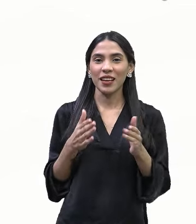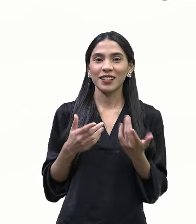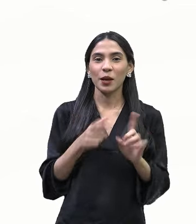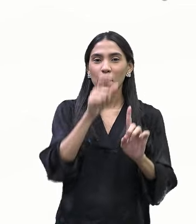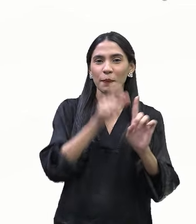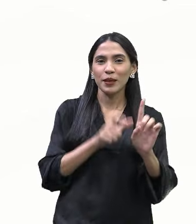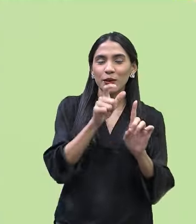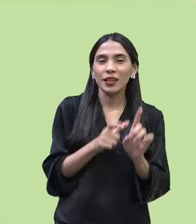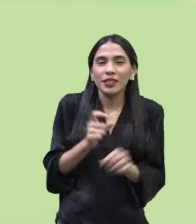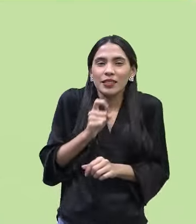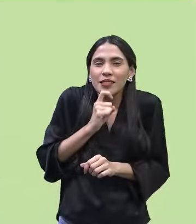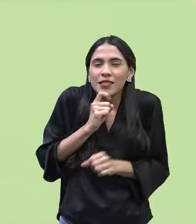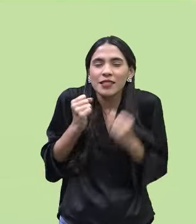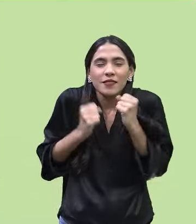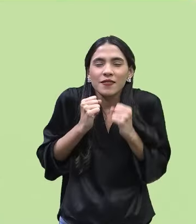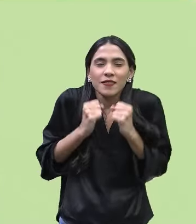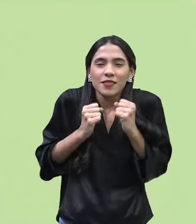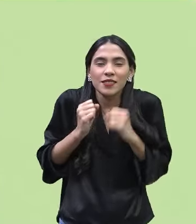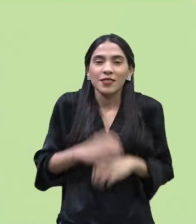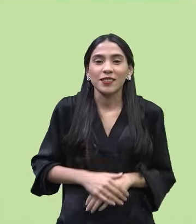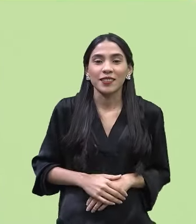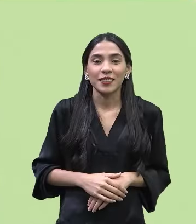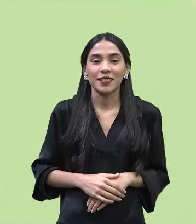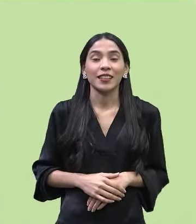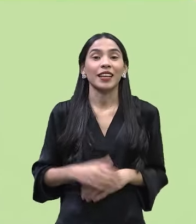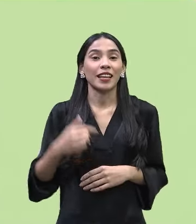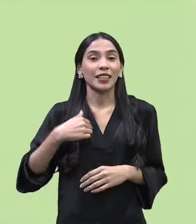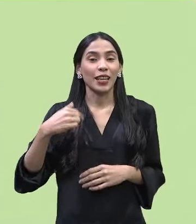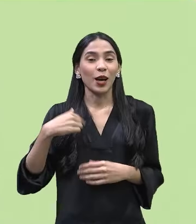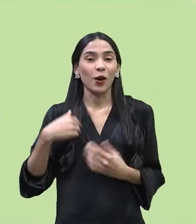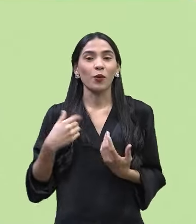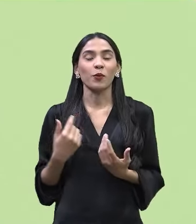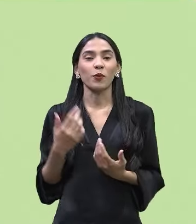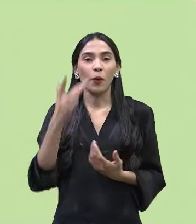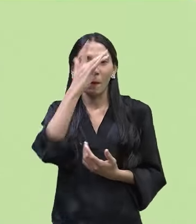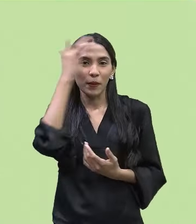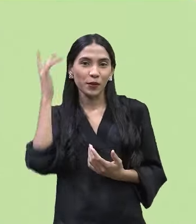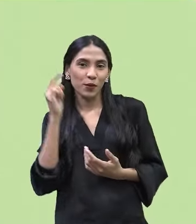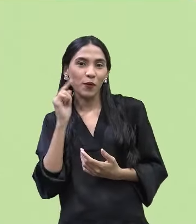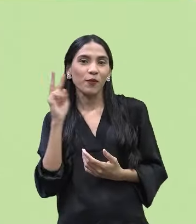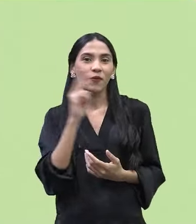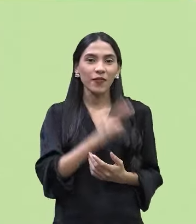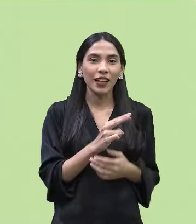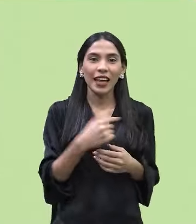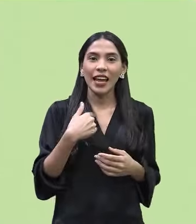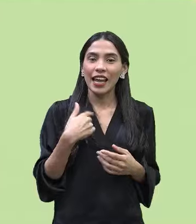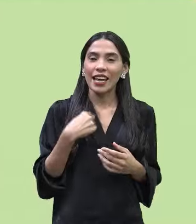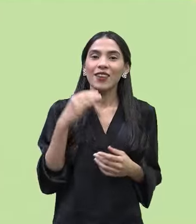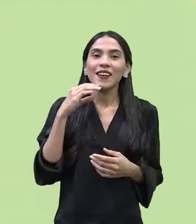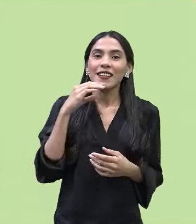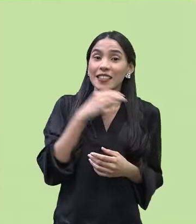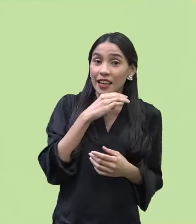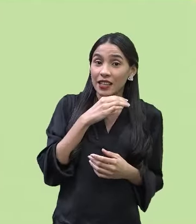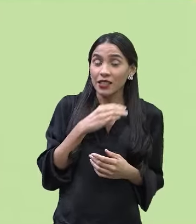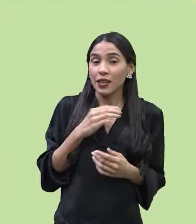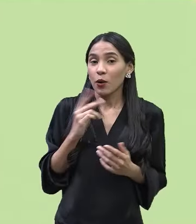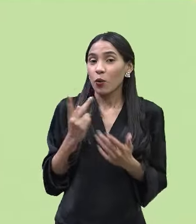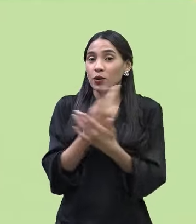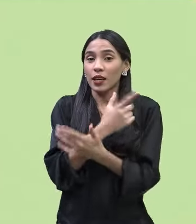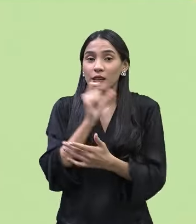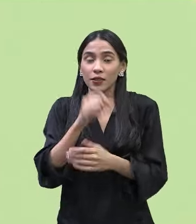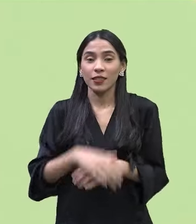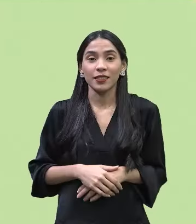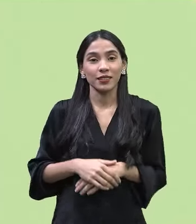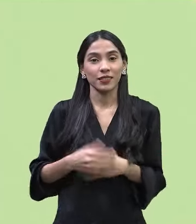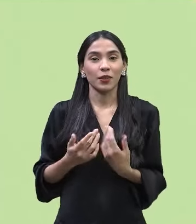morrendo de frio. Aí Jacob chega lá e fala, eu sou quente, E aí o que acontece é que o